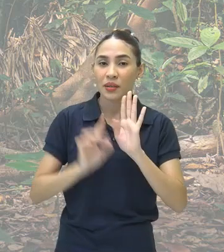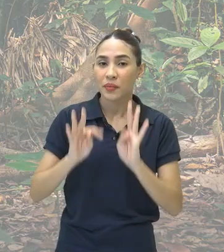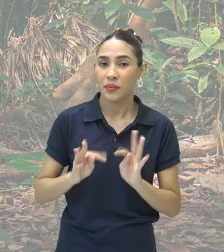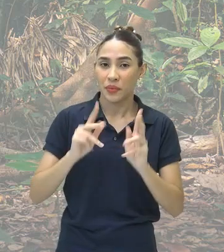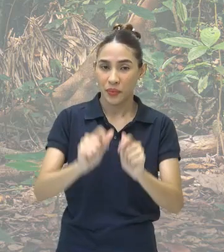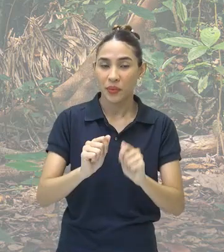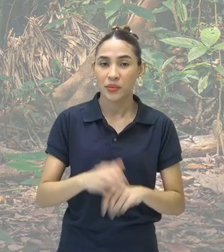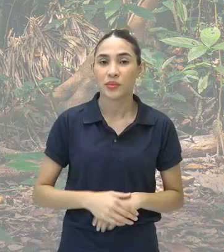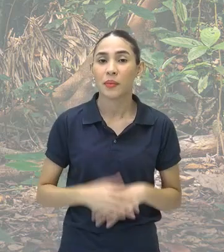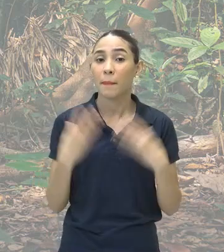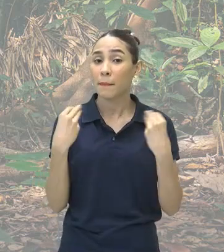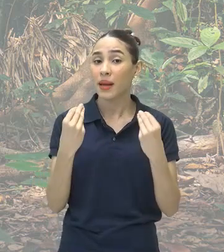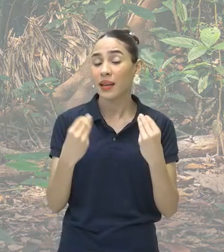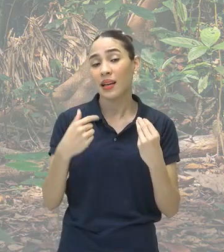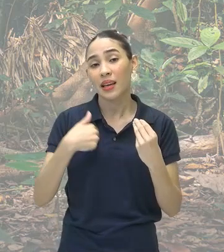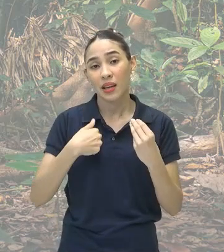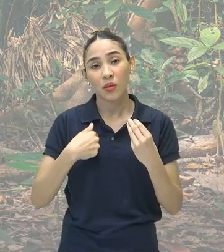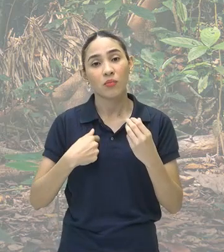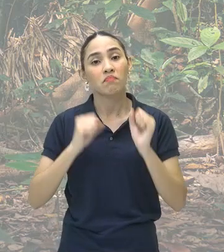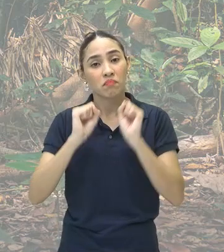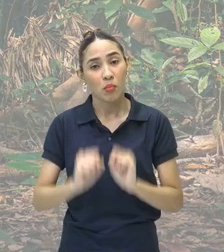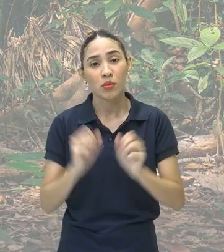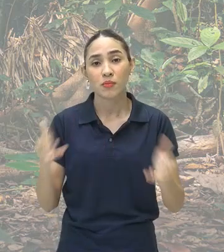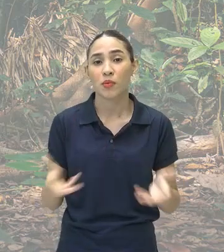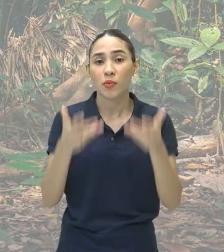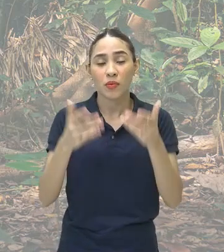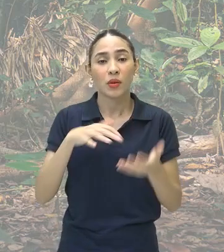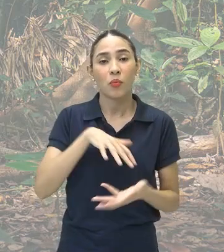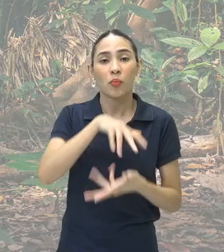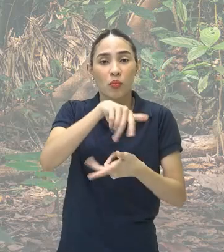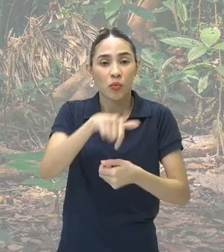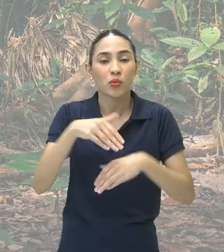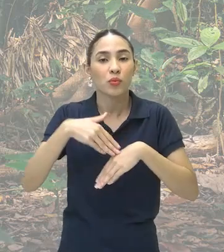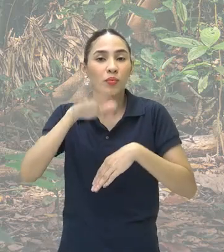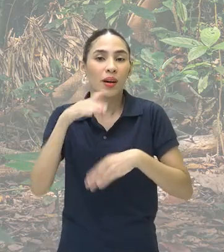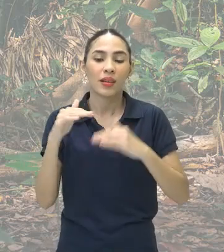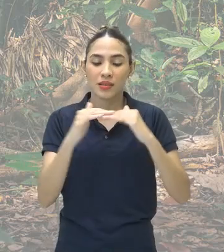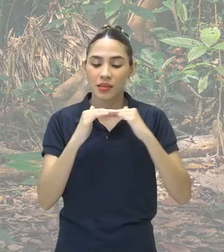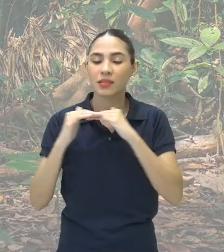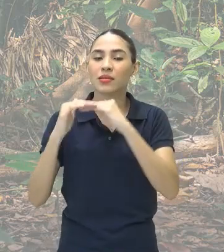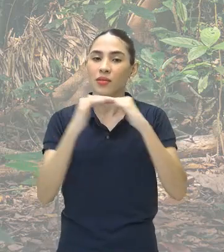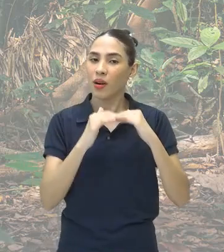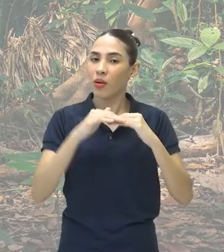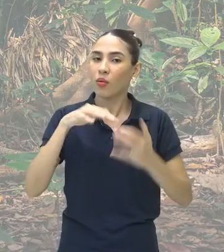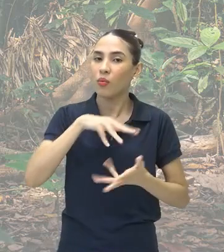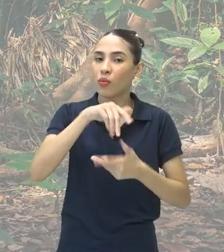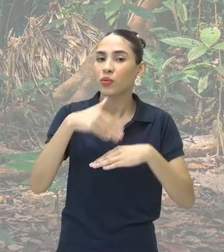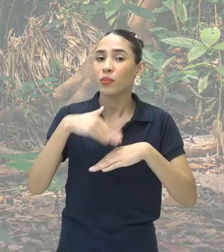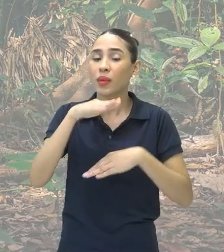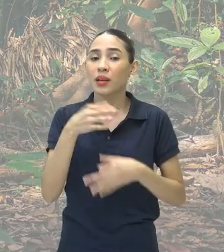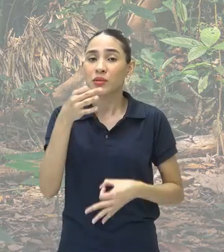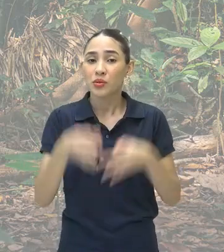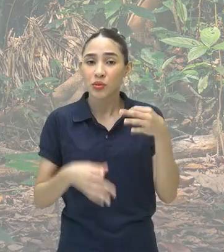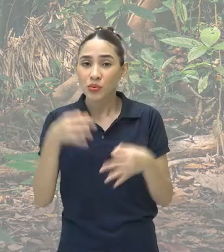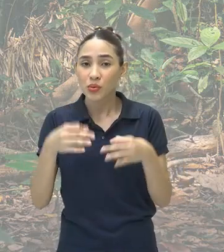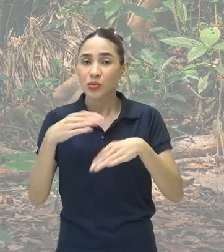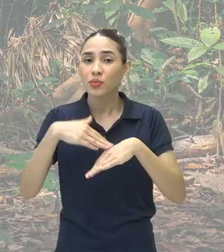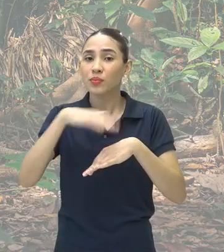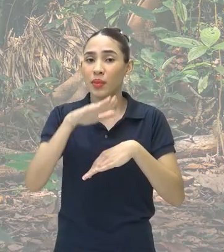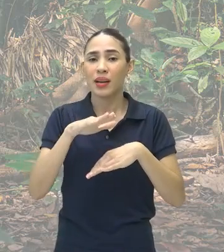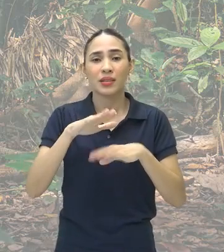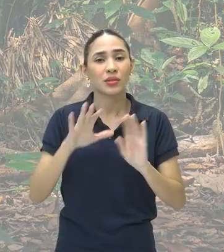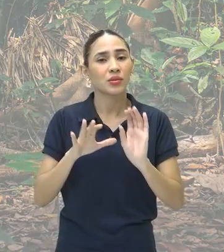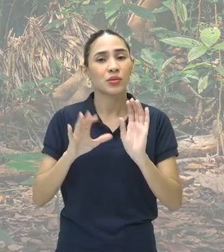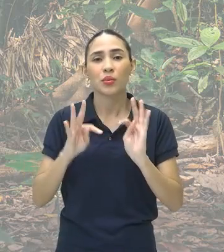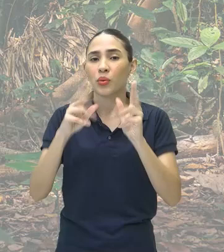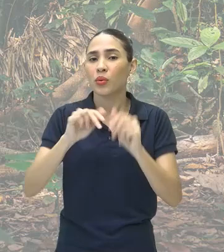todos aí. Para quê? Para que eu possa promover um mundo mais igualitário, um mundo mais justo, um mundo mais sustentável para todos, não